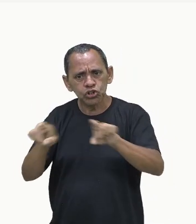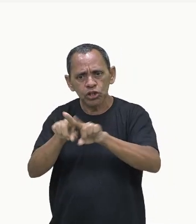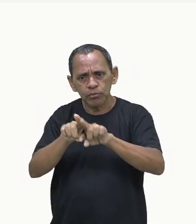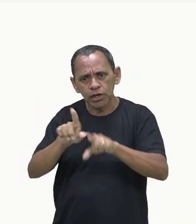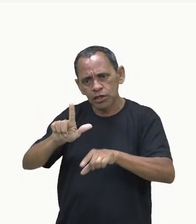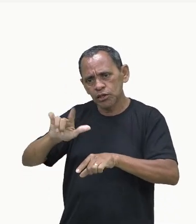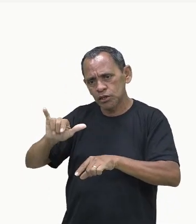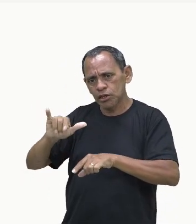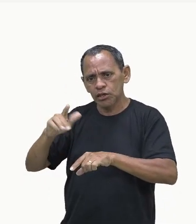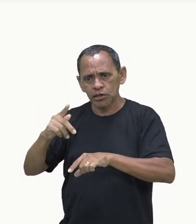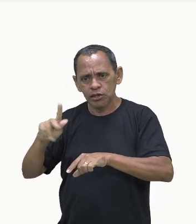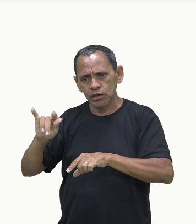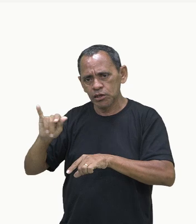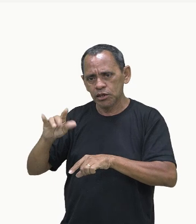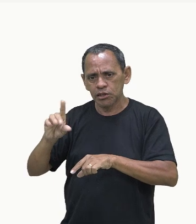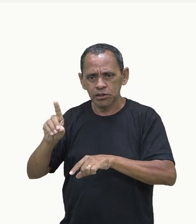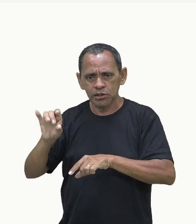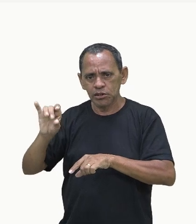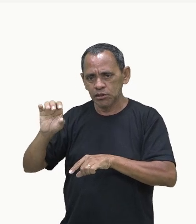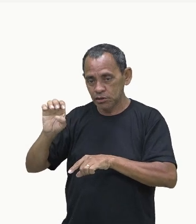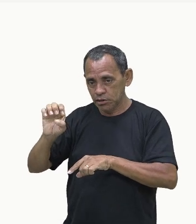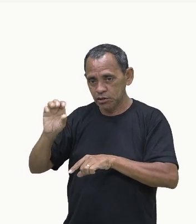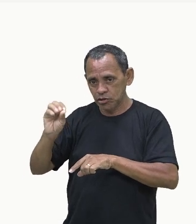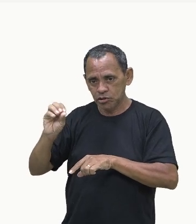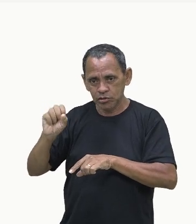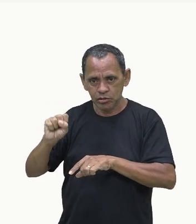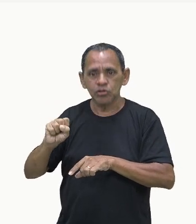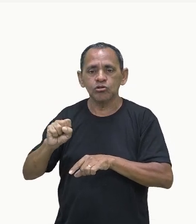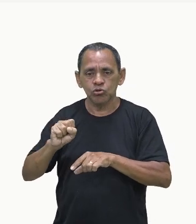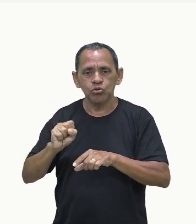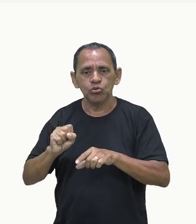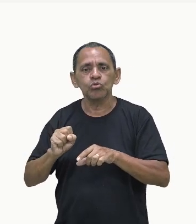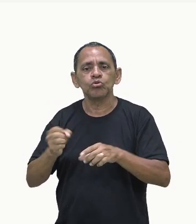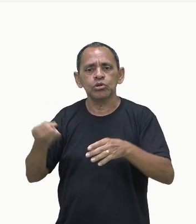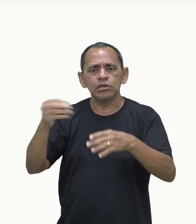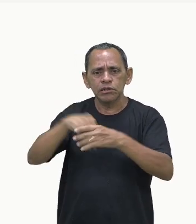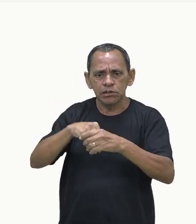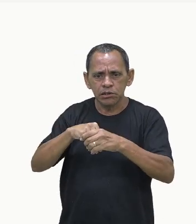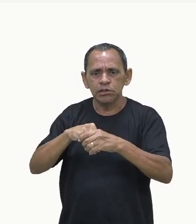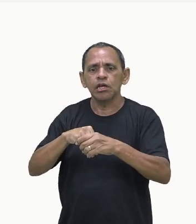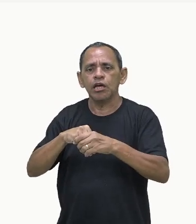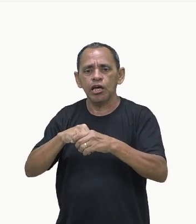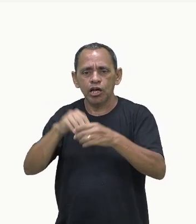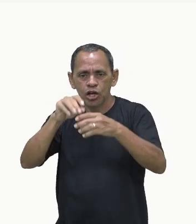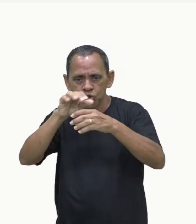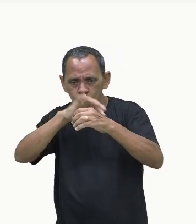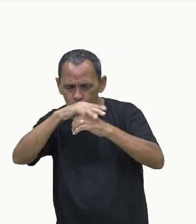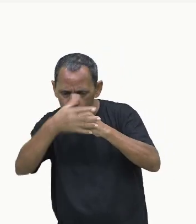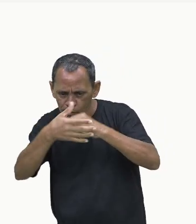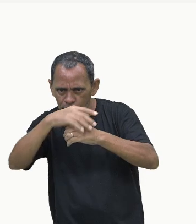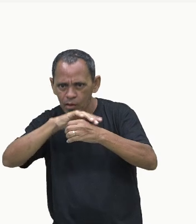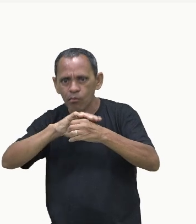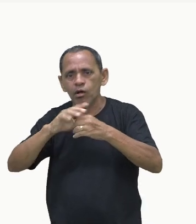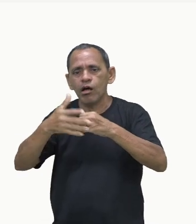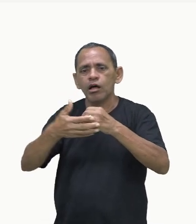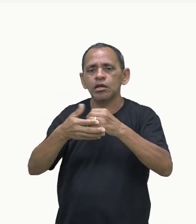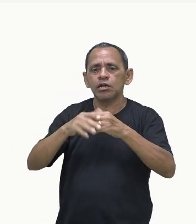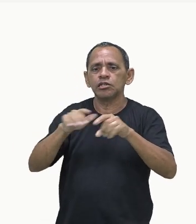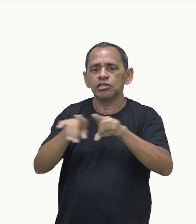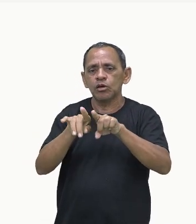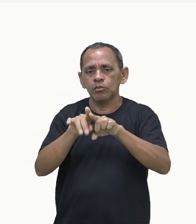lipídicas, né, que compõem aqui a membrana plasmática, que nós vamos ali detalhar um pouco mais, tá? E no